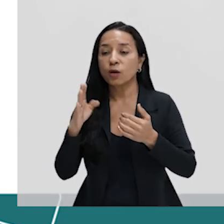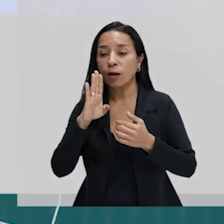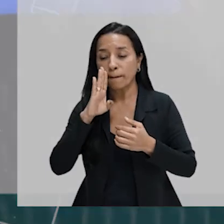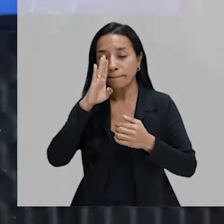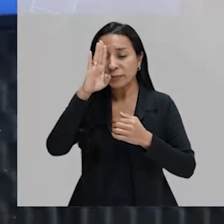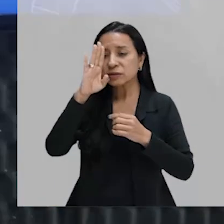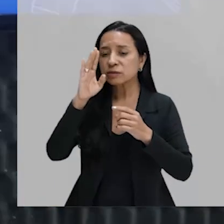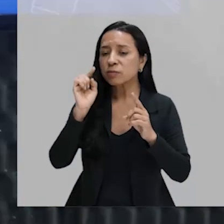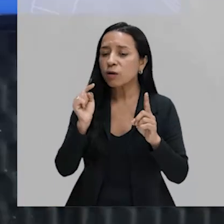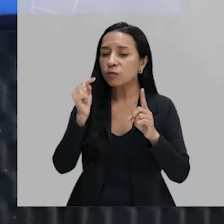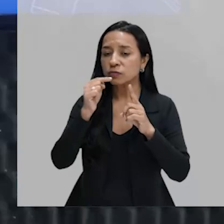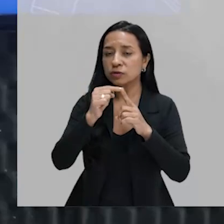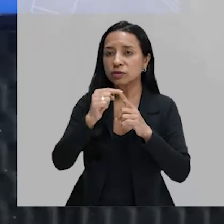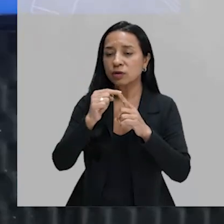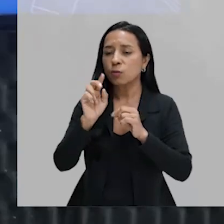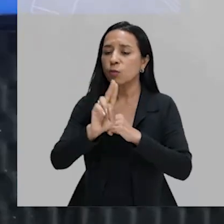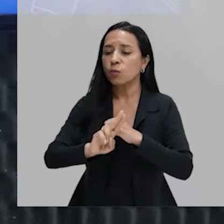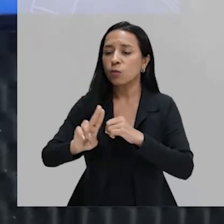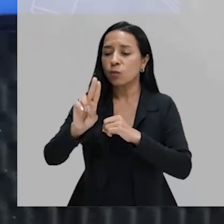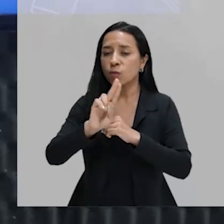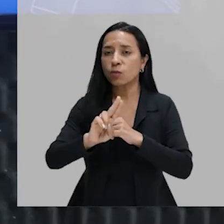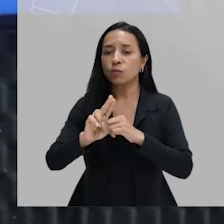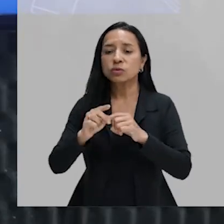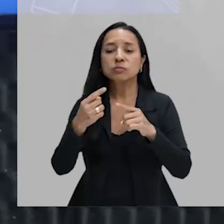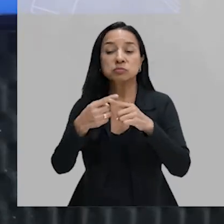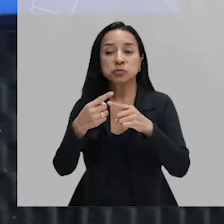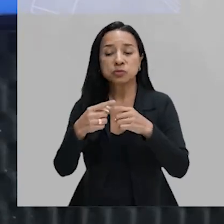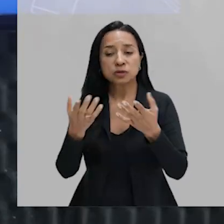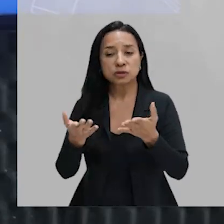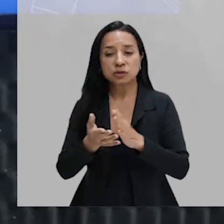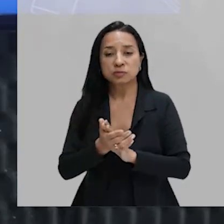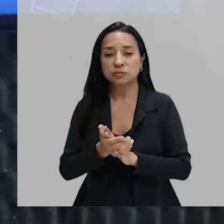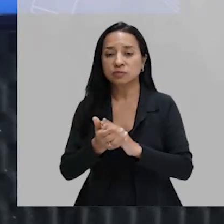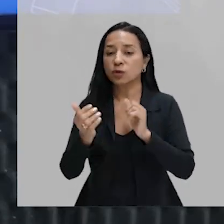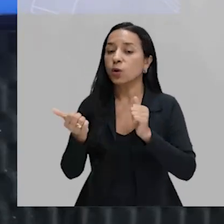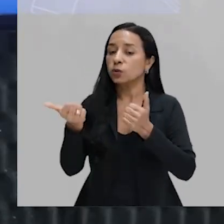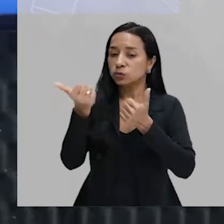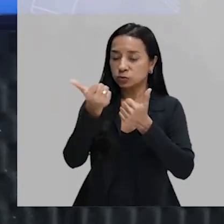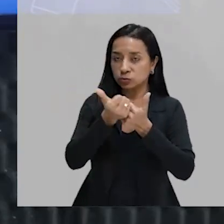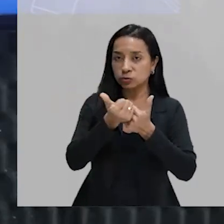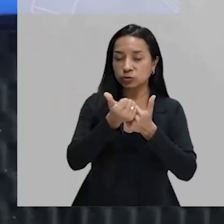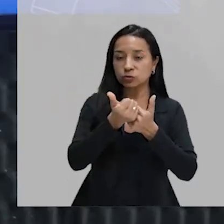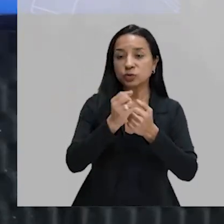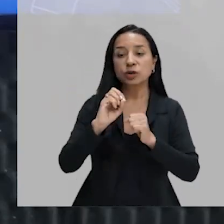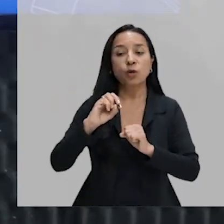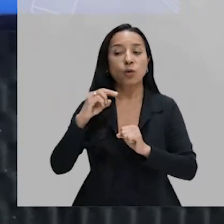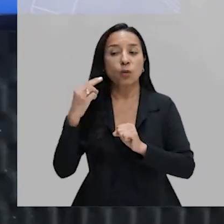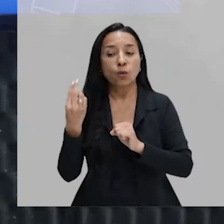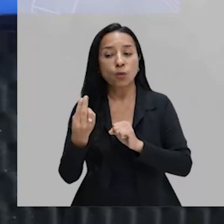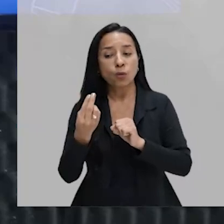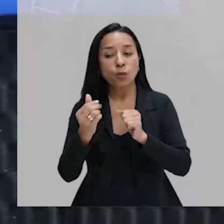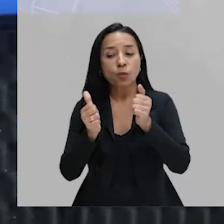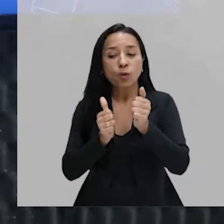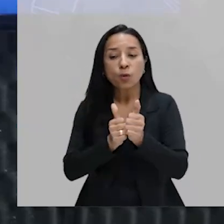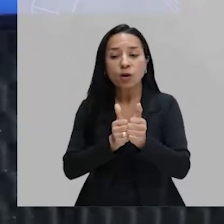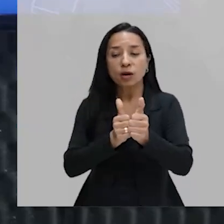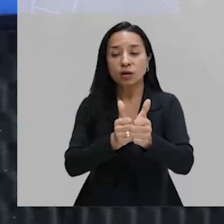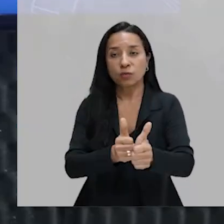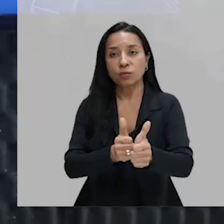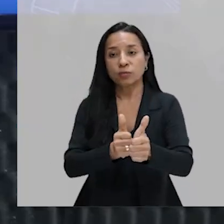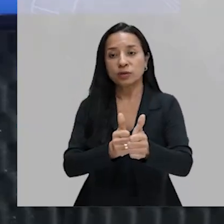principal função? Ele serve para quê? Ele serve para substituir ou até mesmo acompanhar